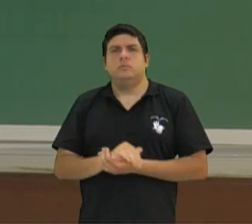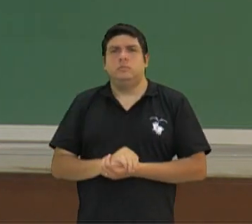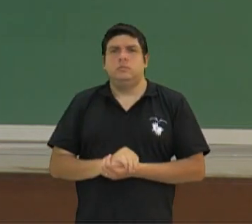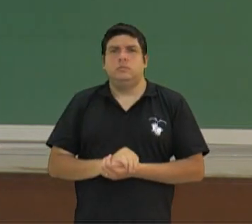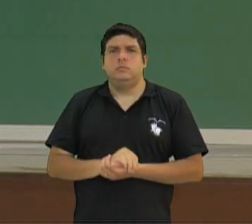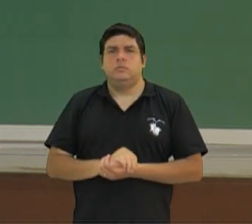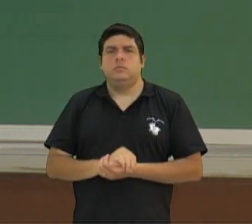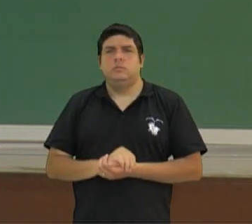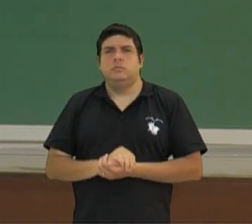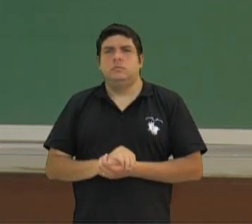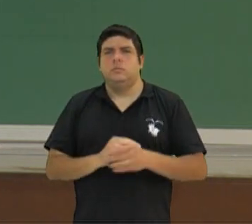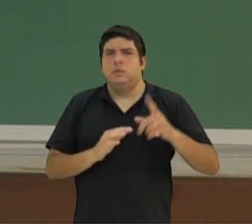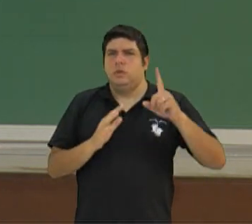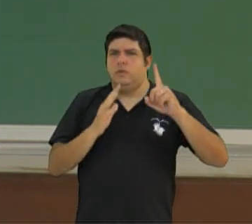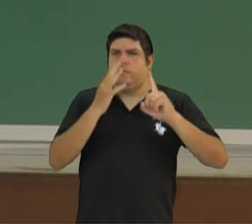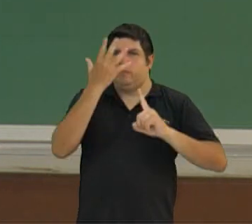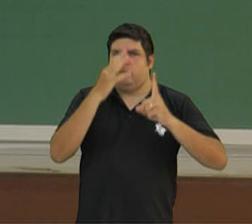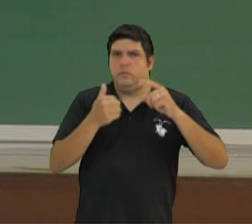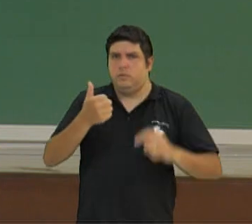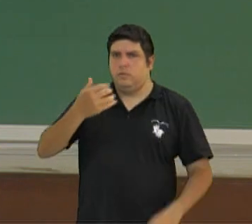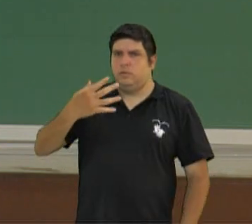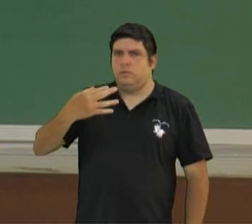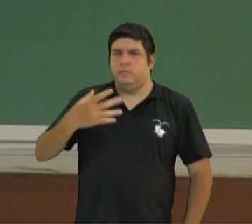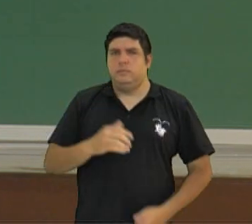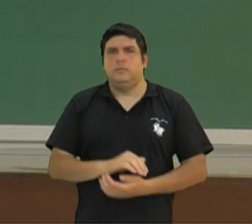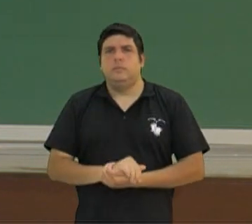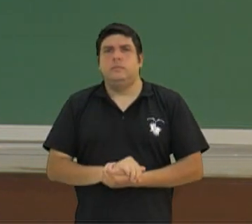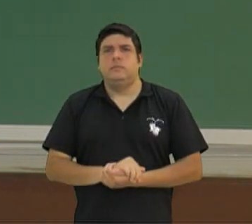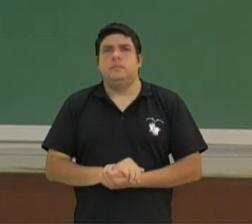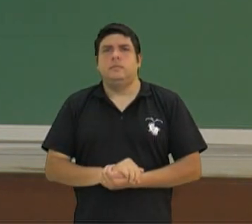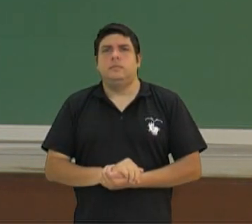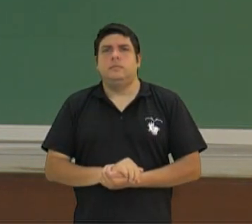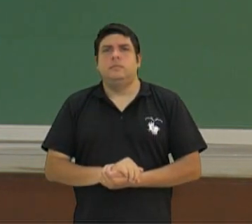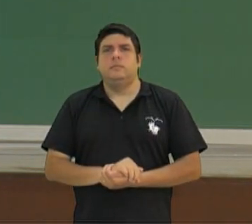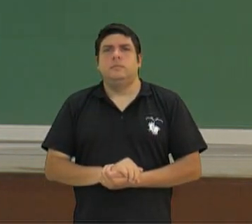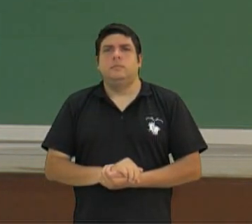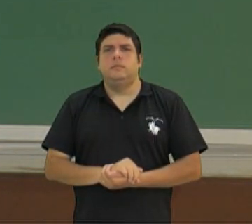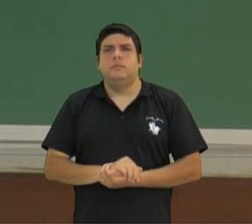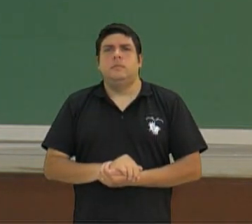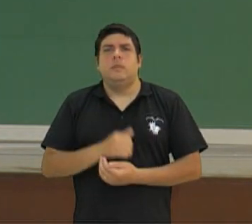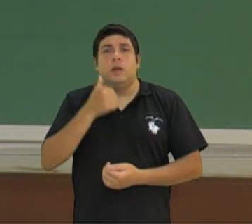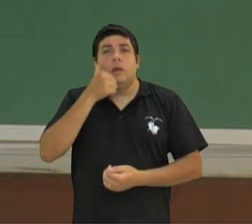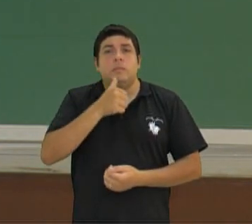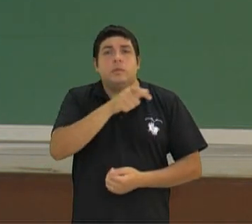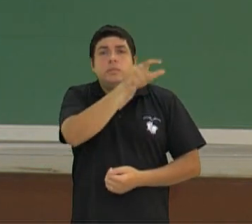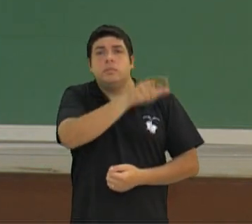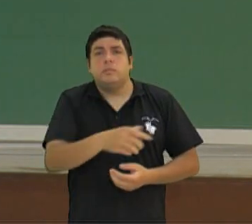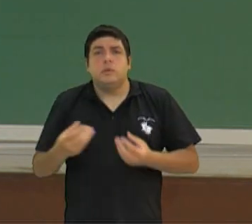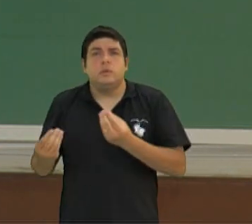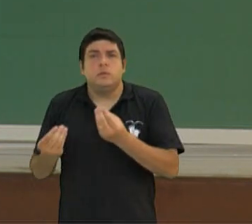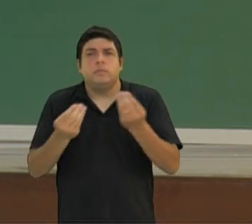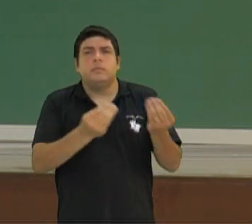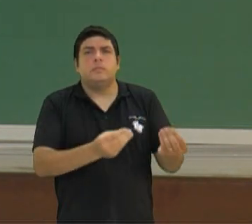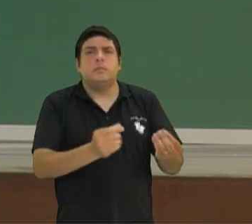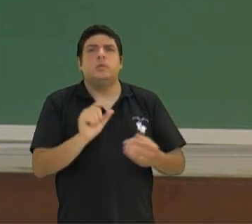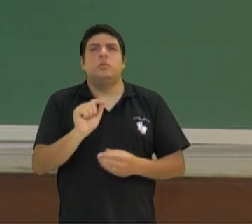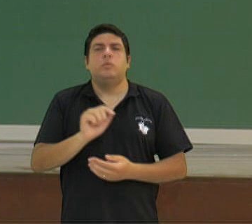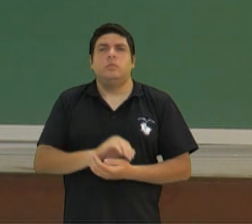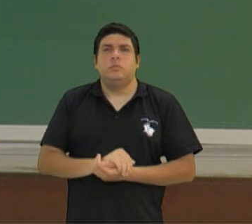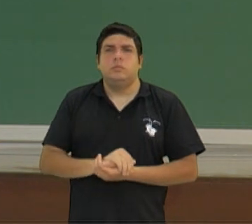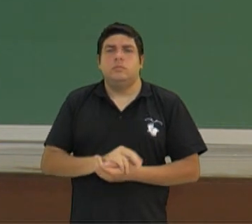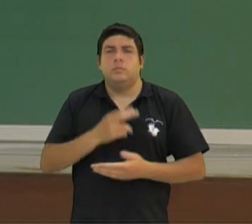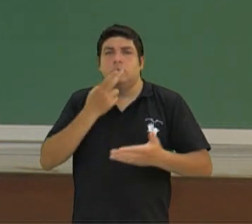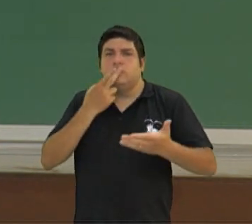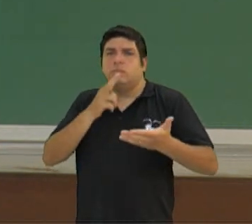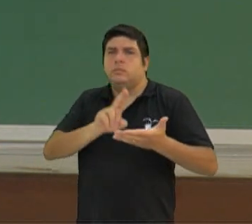February 14th, no dia 14 de fevereiro. What did he send to the girl? O que ele enviou para a menina? A love